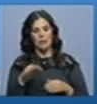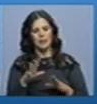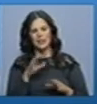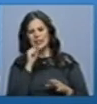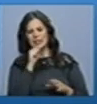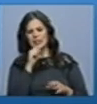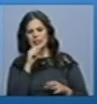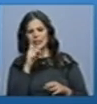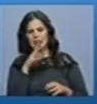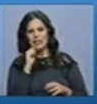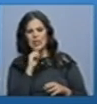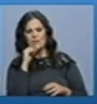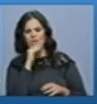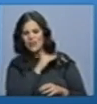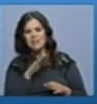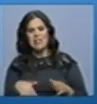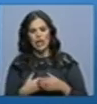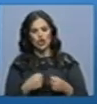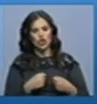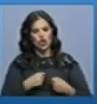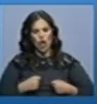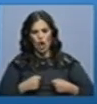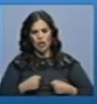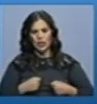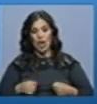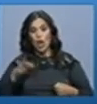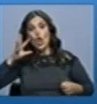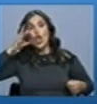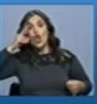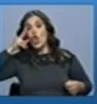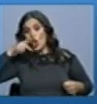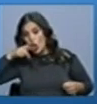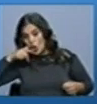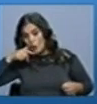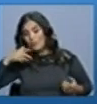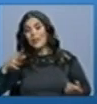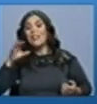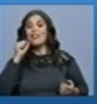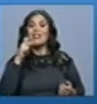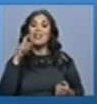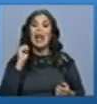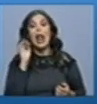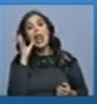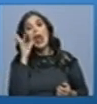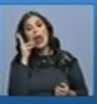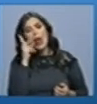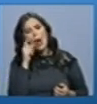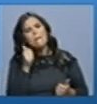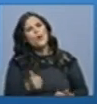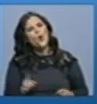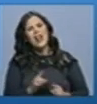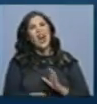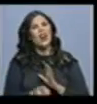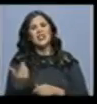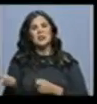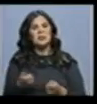depois sofreu ondas de choque e esse gás frio aqueceu. E gás quente não é propriamente muito amigo da formação de estrelas